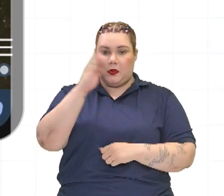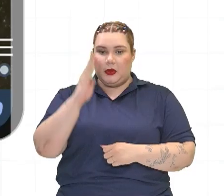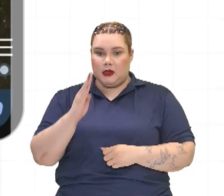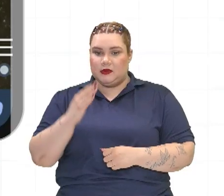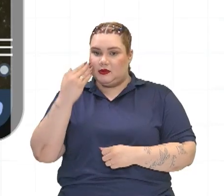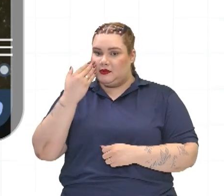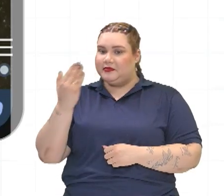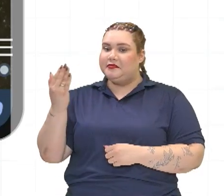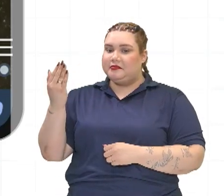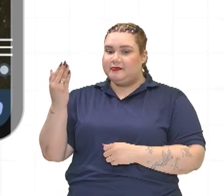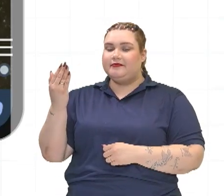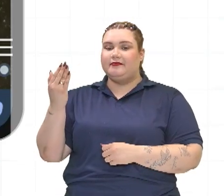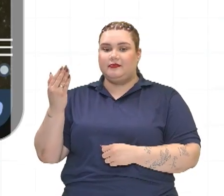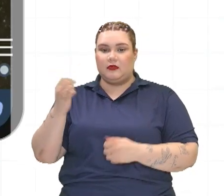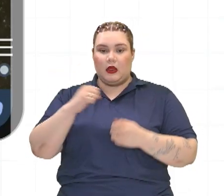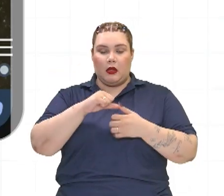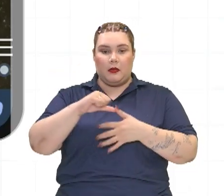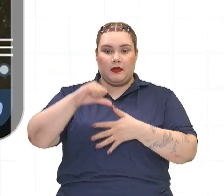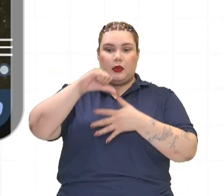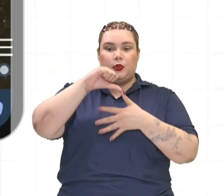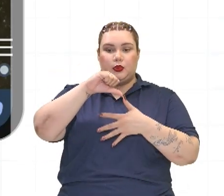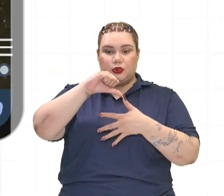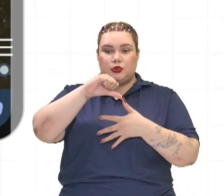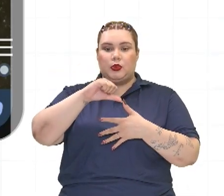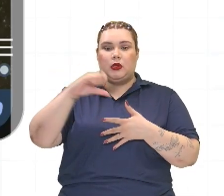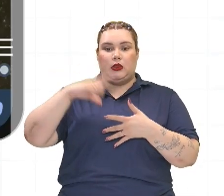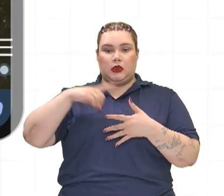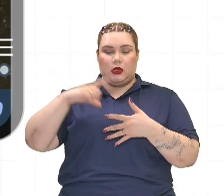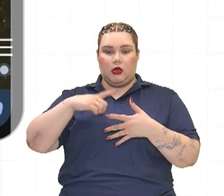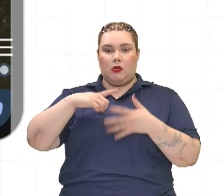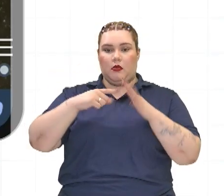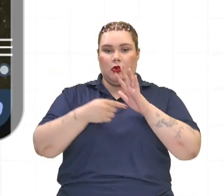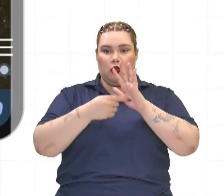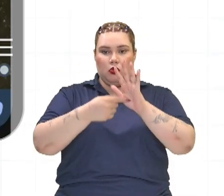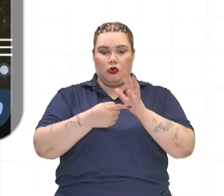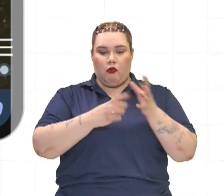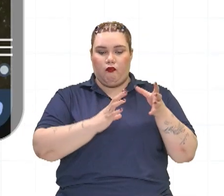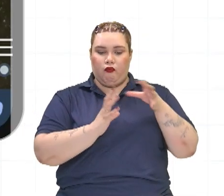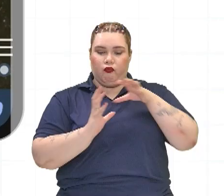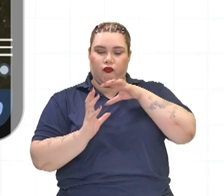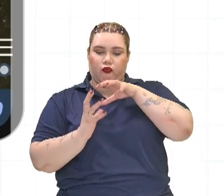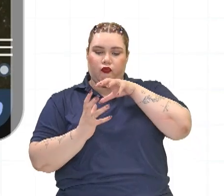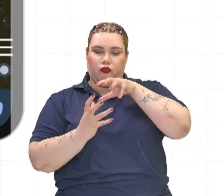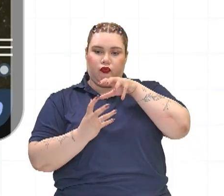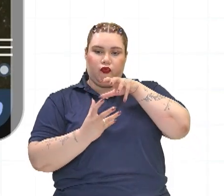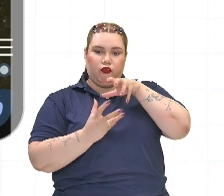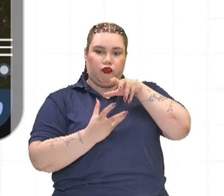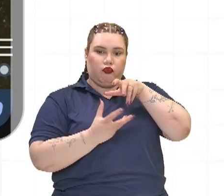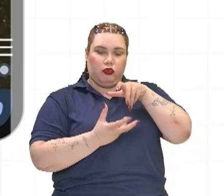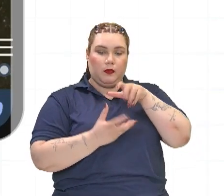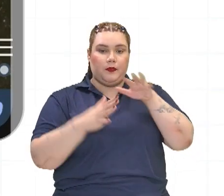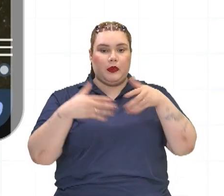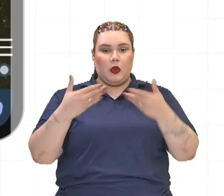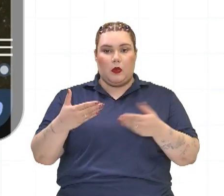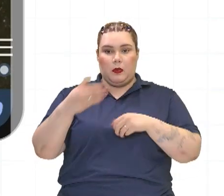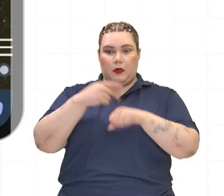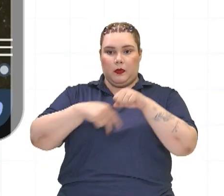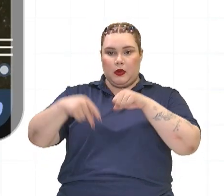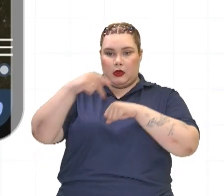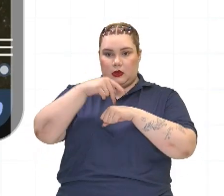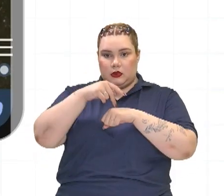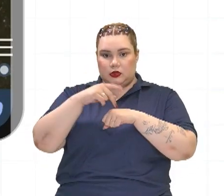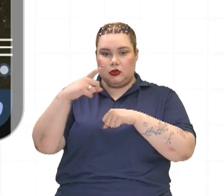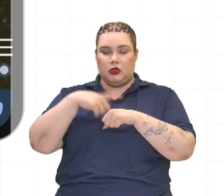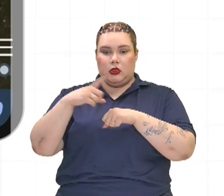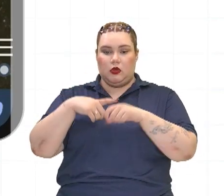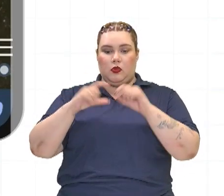Vocês estão percebendo que a América do Sul está passando aí agora, e percebam que o nosso país, ele é cortado tanto pela